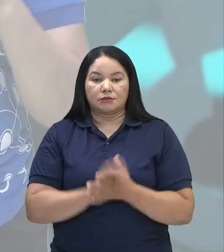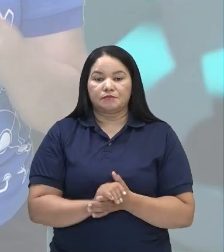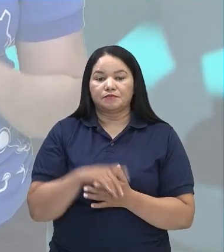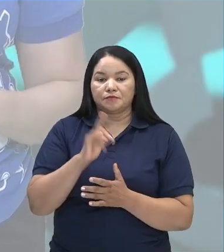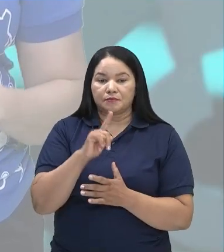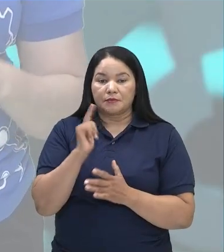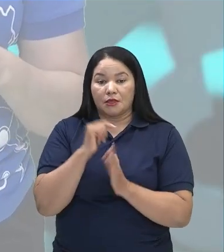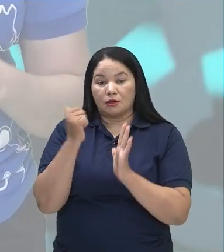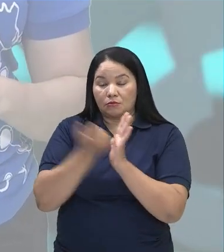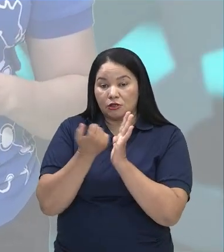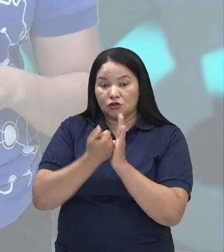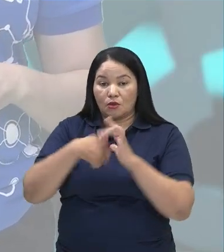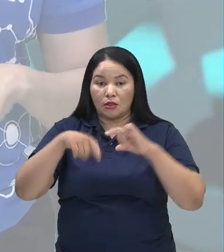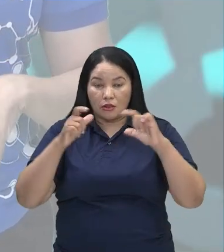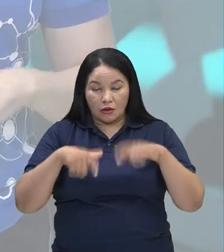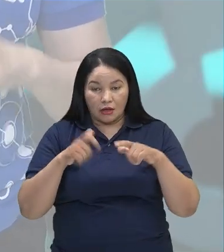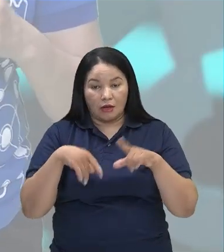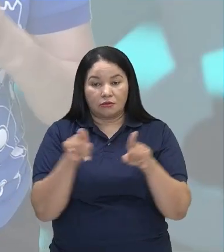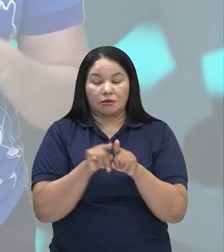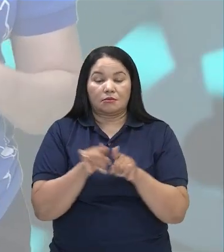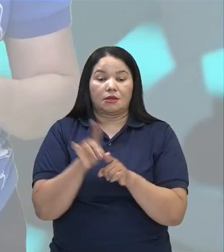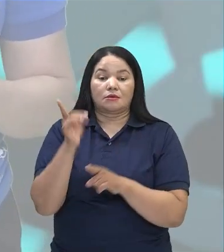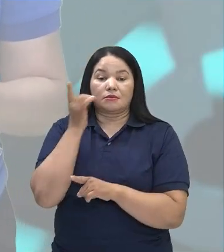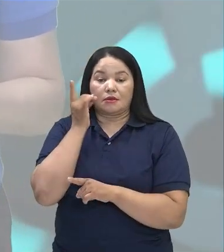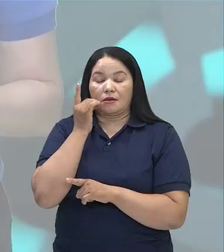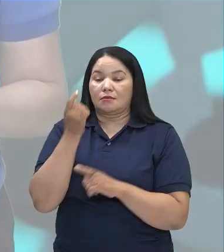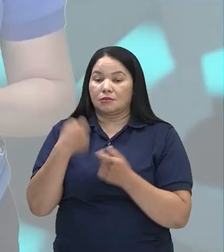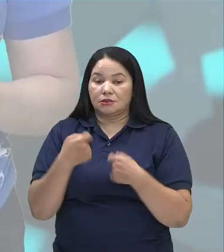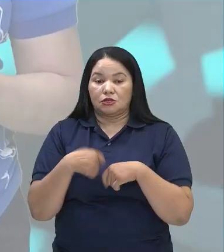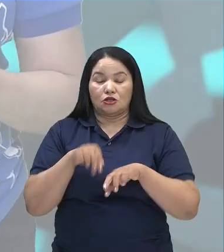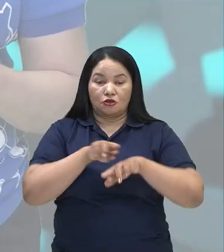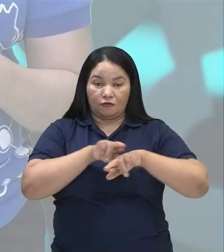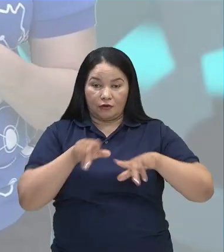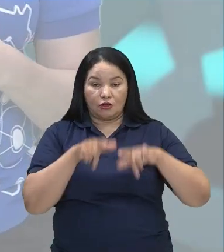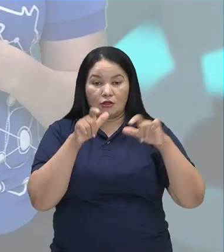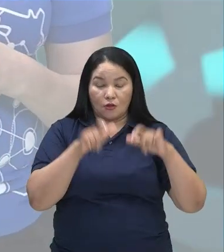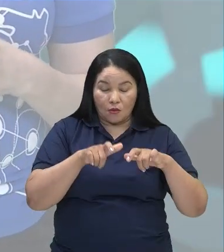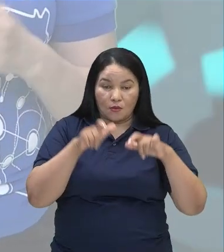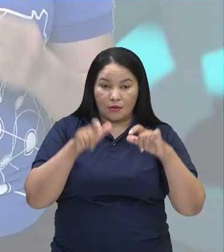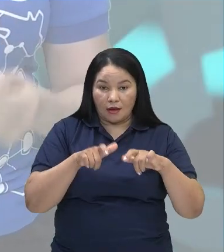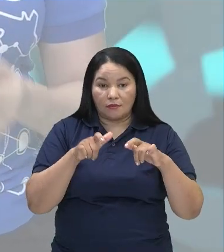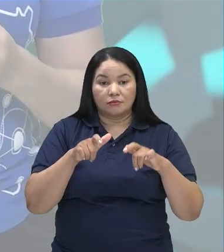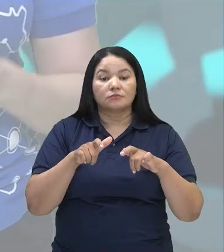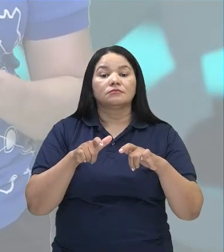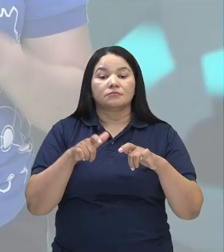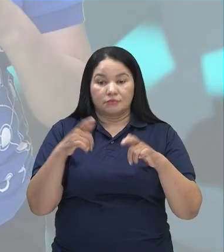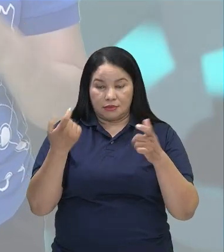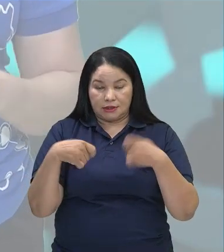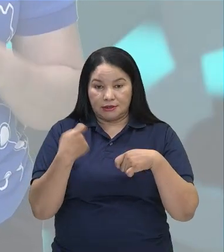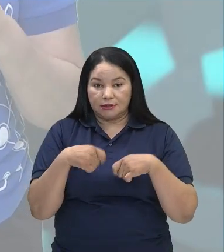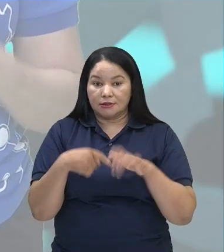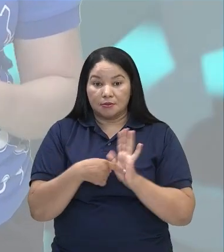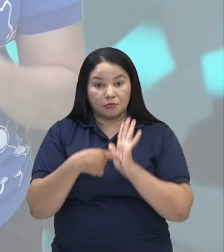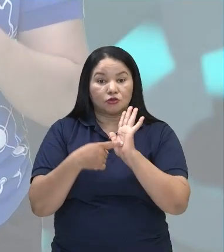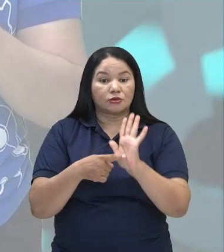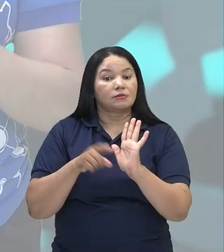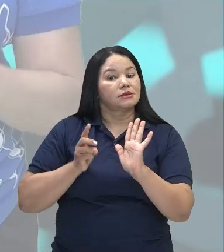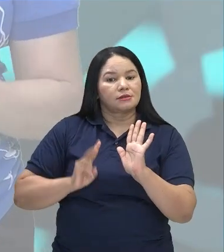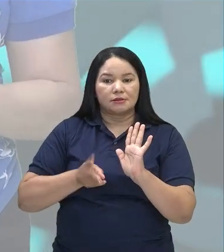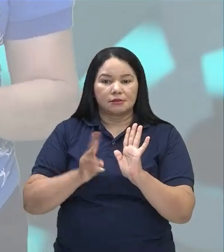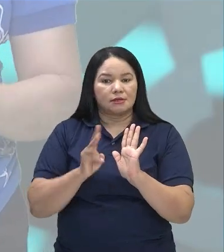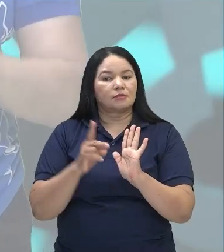Marcação de local e data. Em diferentes locais, a marcação de local e data sempre se